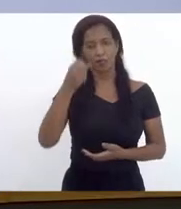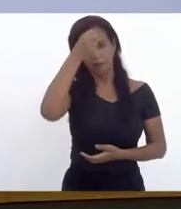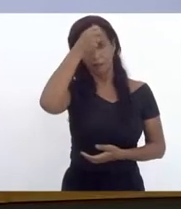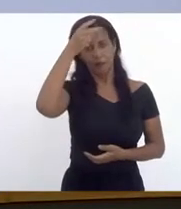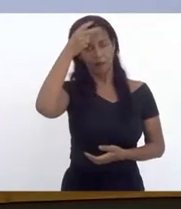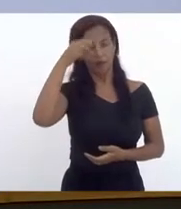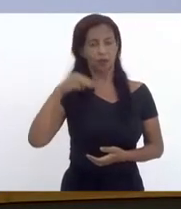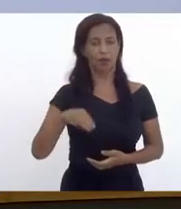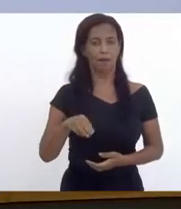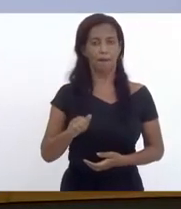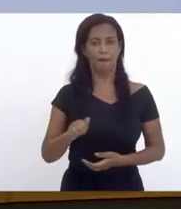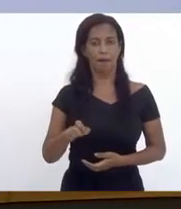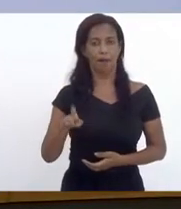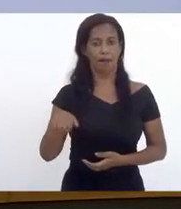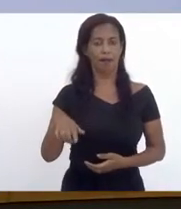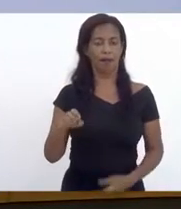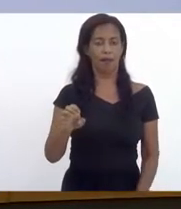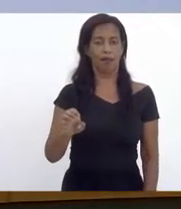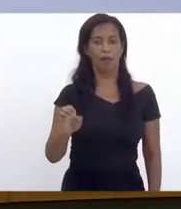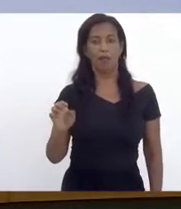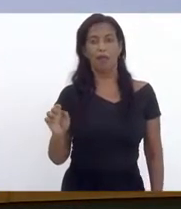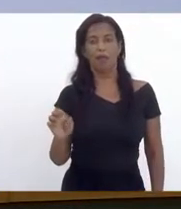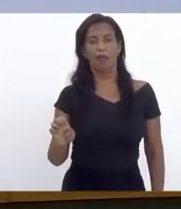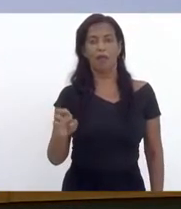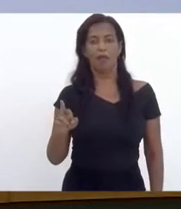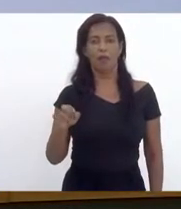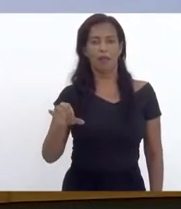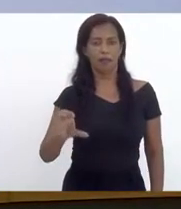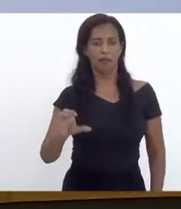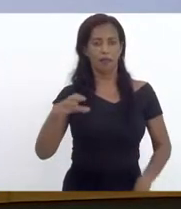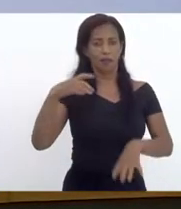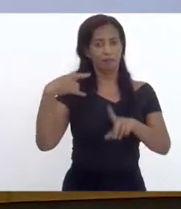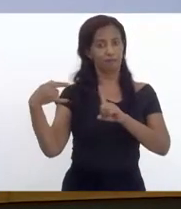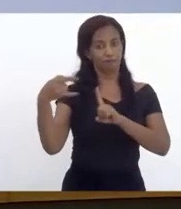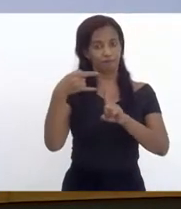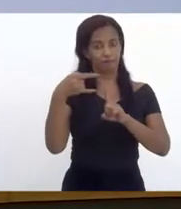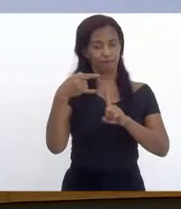Macaé, o senhor Eric Coelho. Por favor, virtualmente.